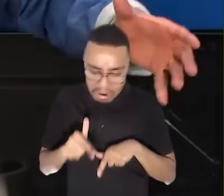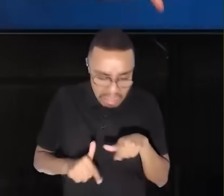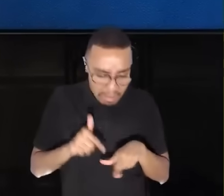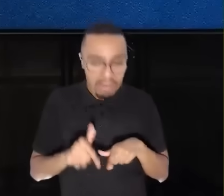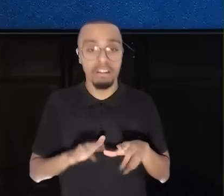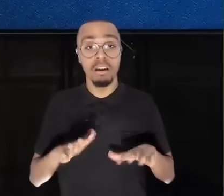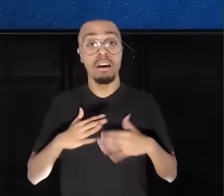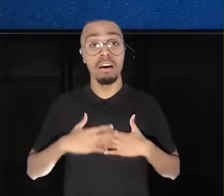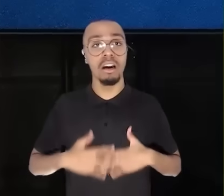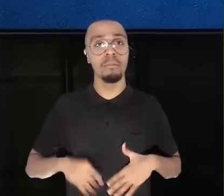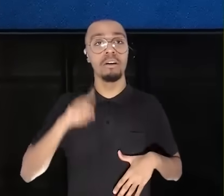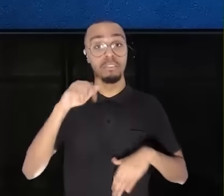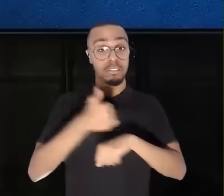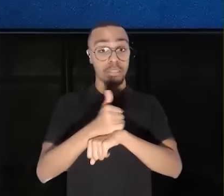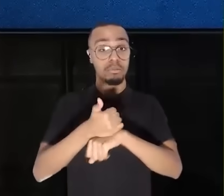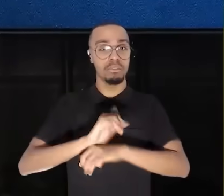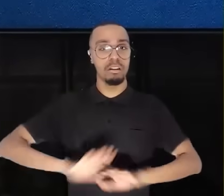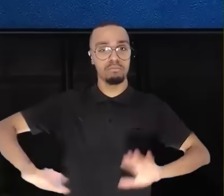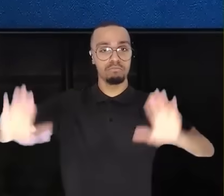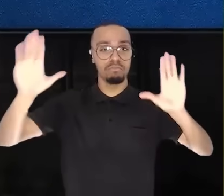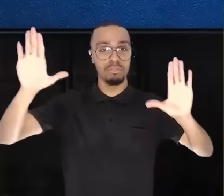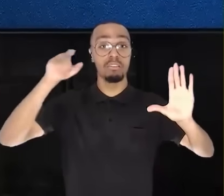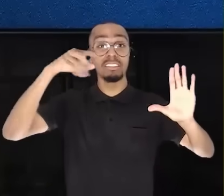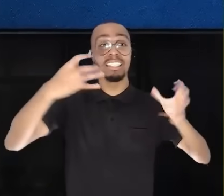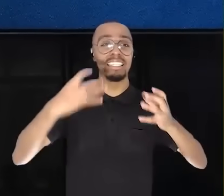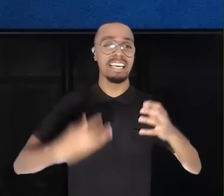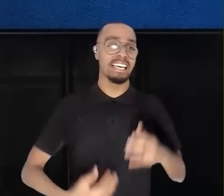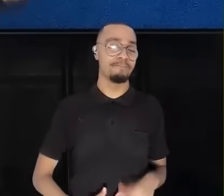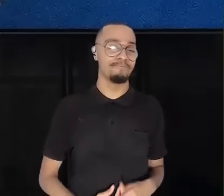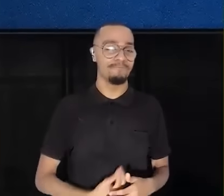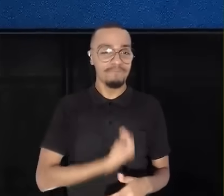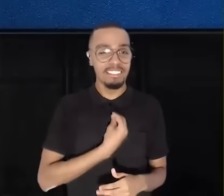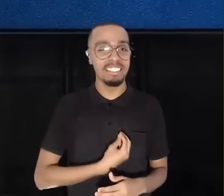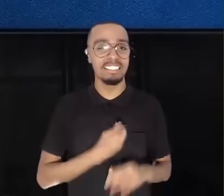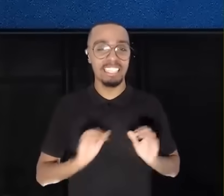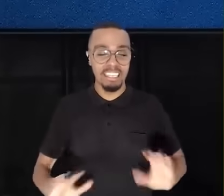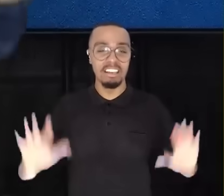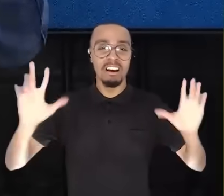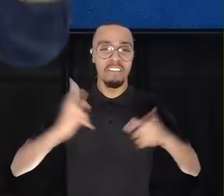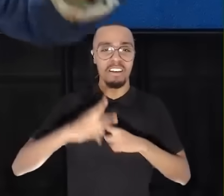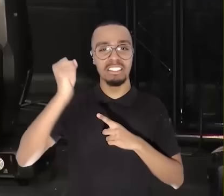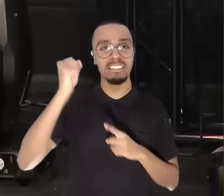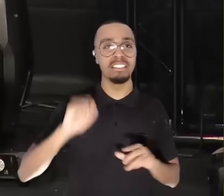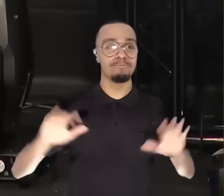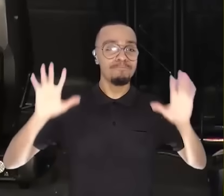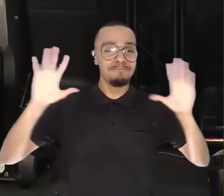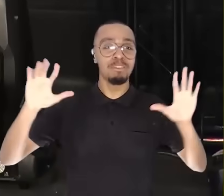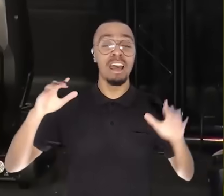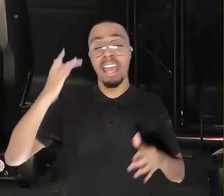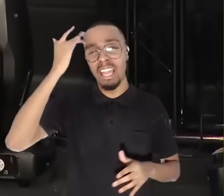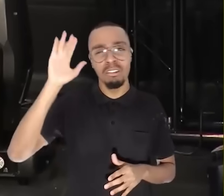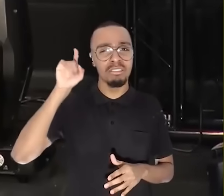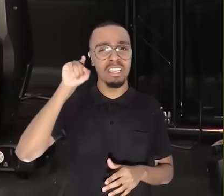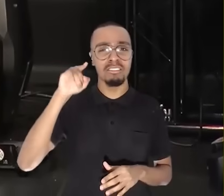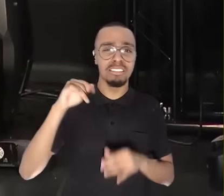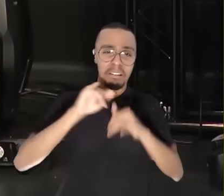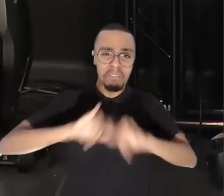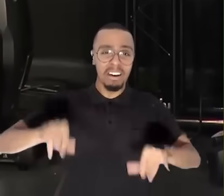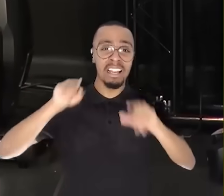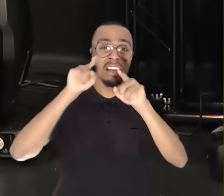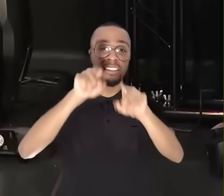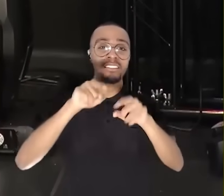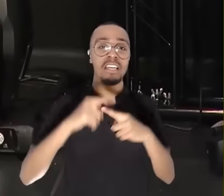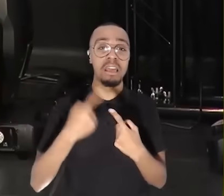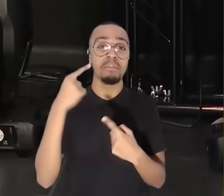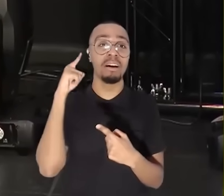bênção. Levanta sua mão para cá, você que é profissional, você que quer vencer na vida profissional, eu quero dizer que em nome de Jesus, eu não sei o que estão falando para você, mas